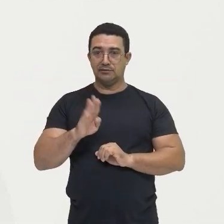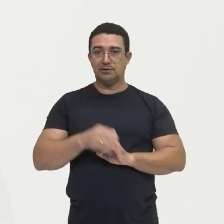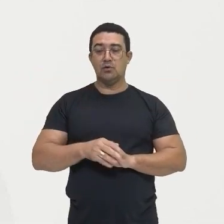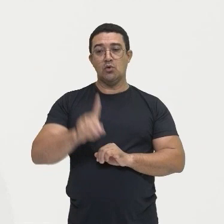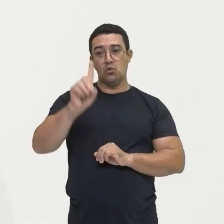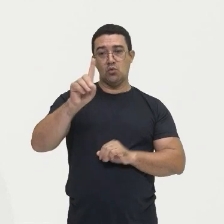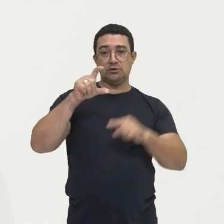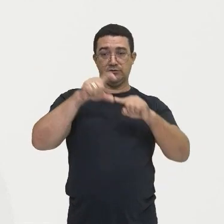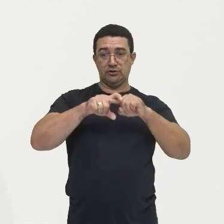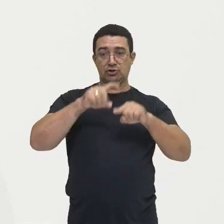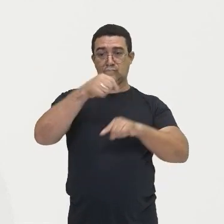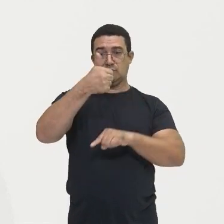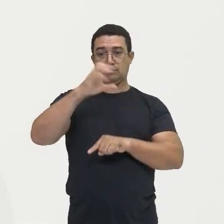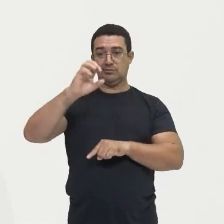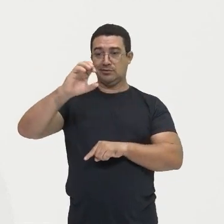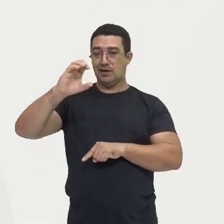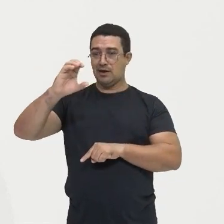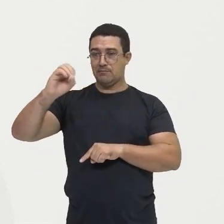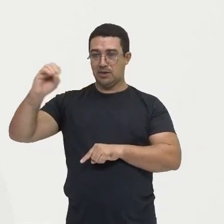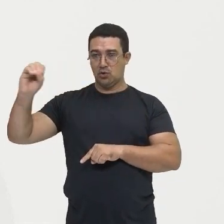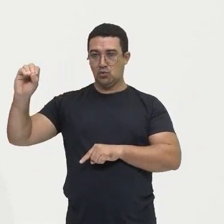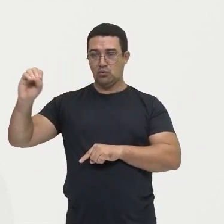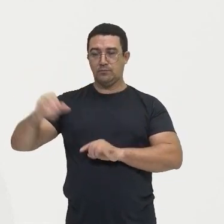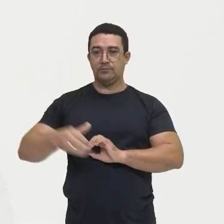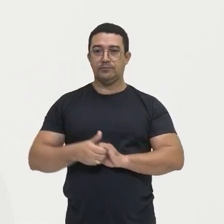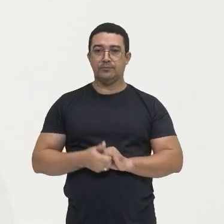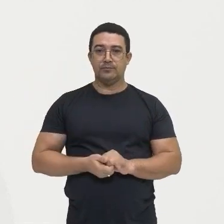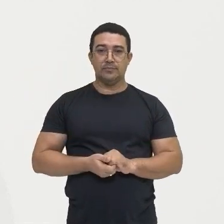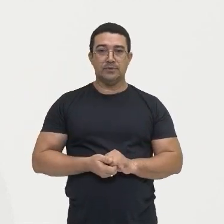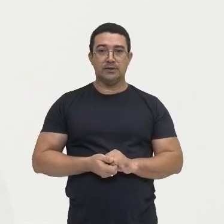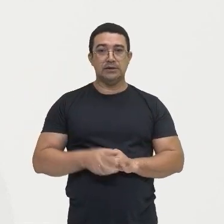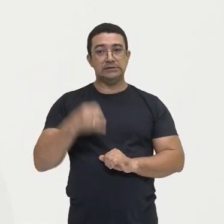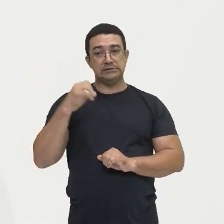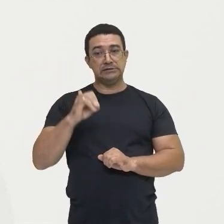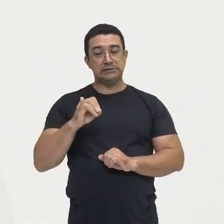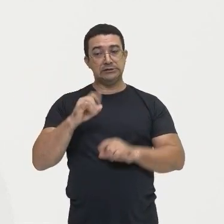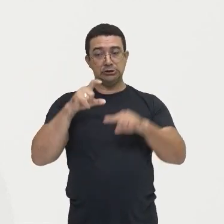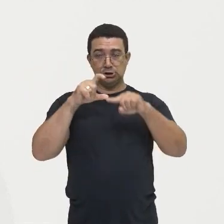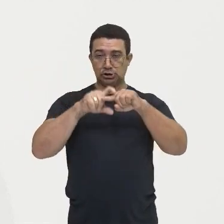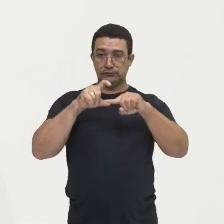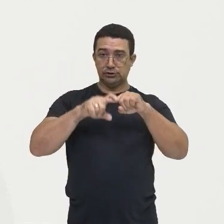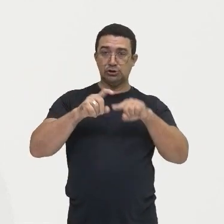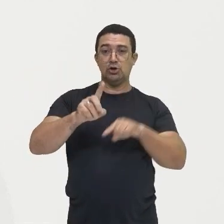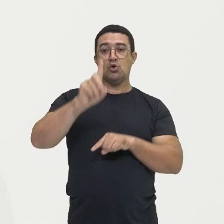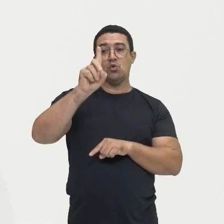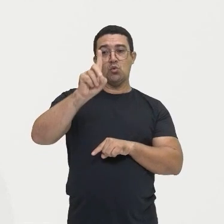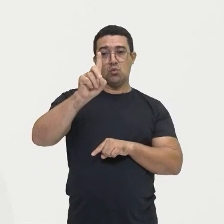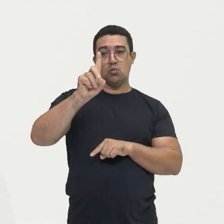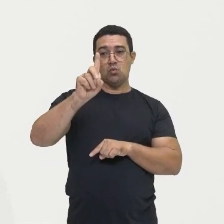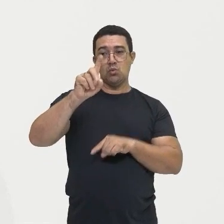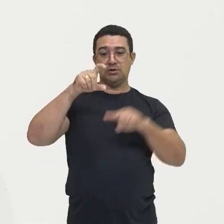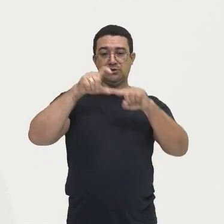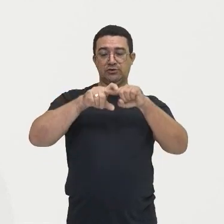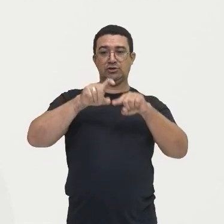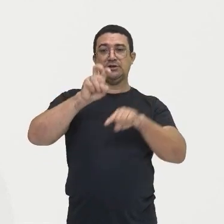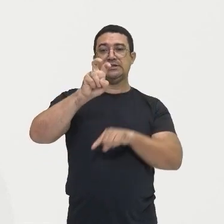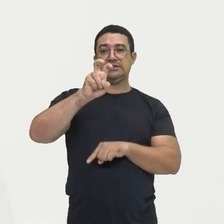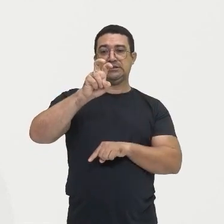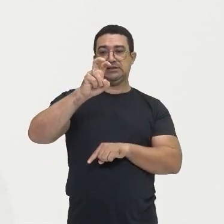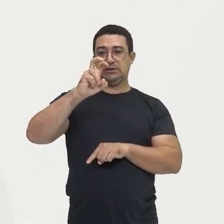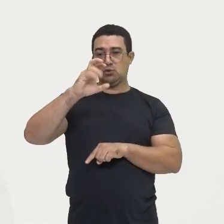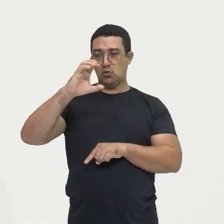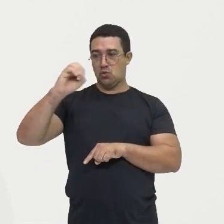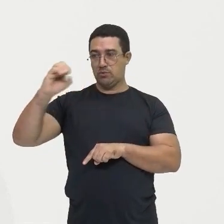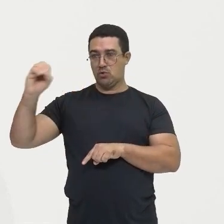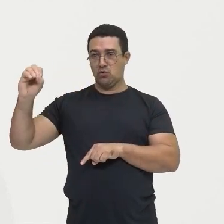Tudo bem? Então, isso aqui é uma divisão. Se eu dividir 1 para 5.000, eu vou ter esse resultado aqui,